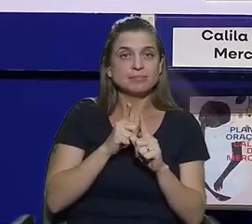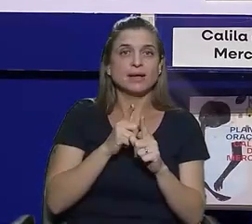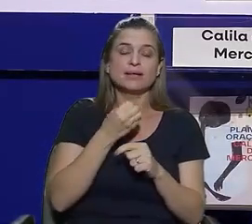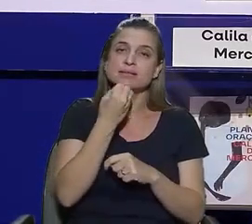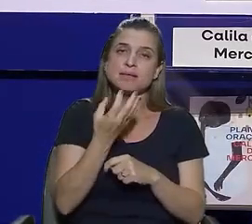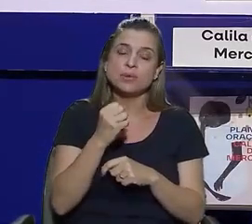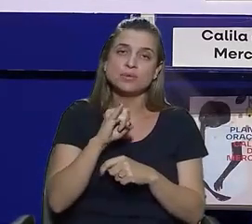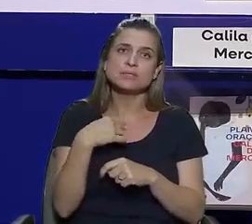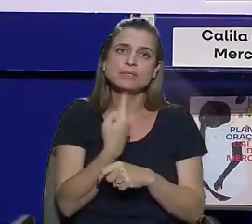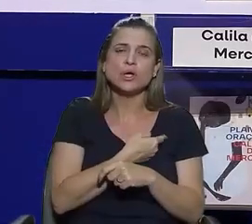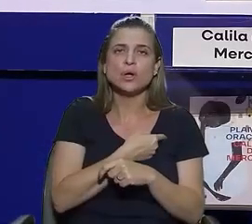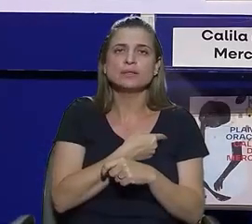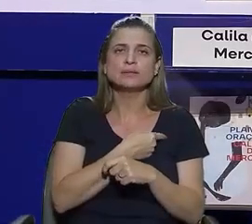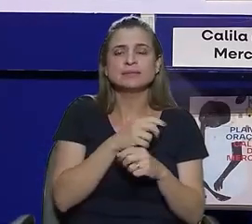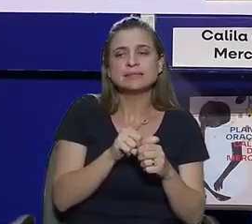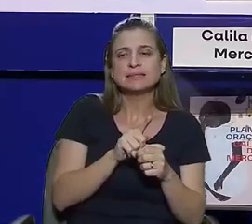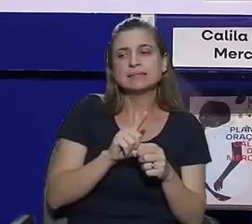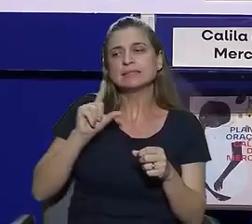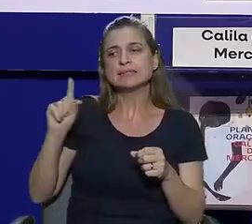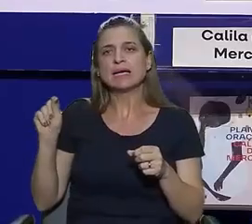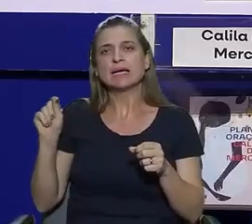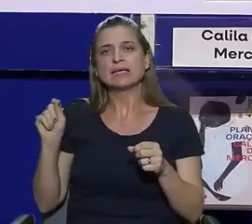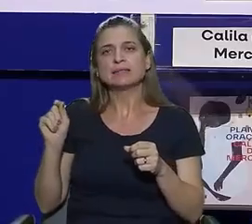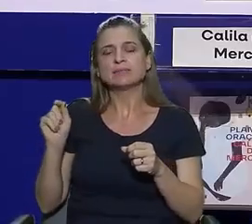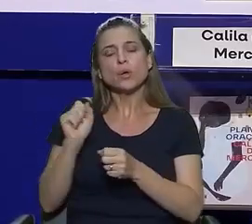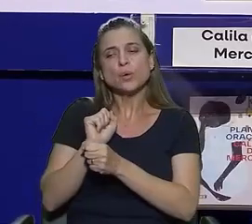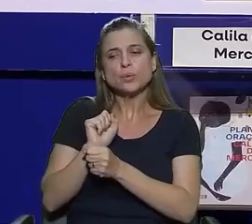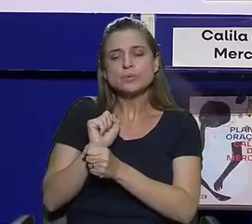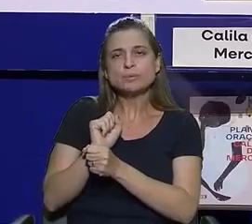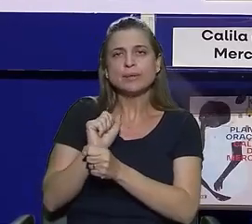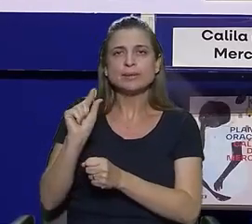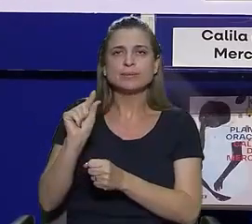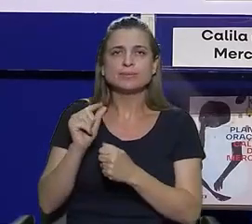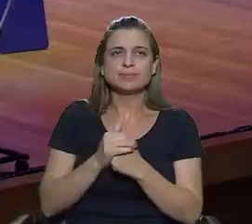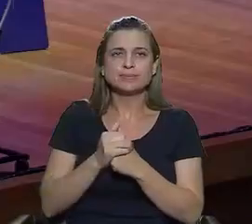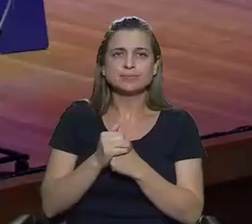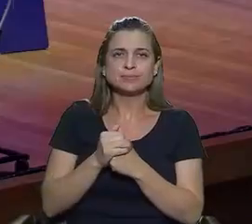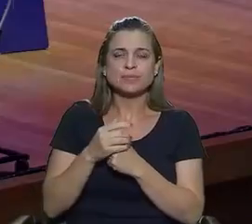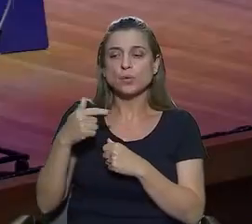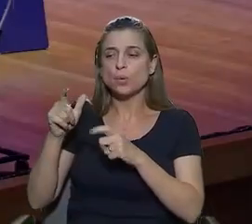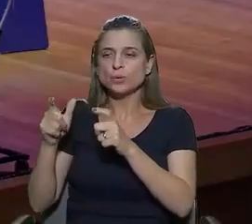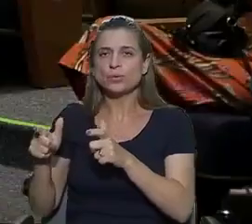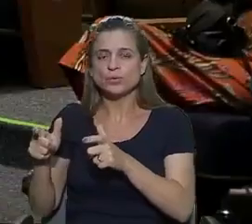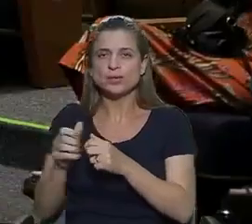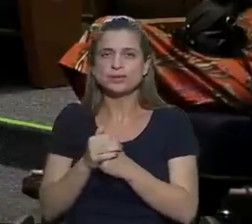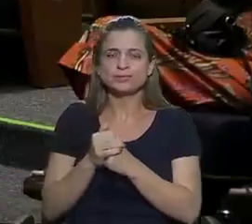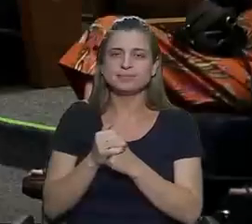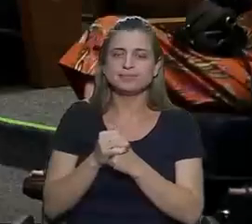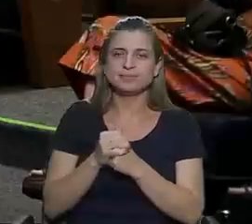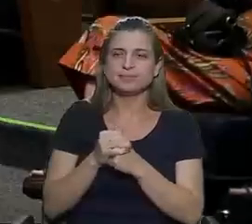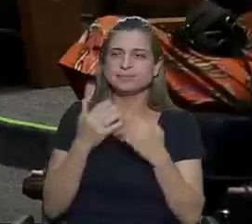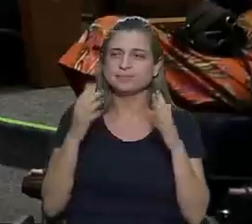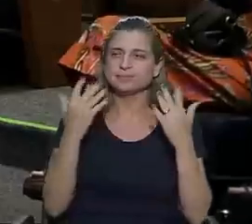se ausente e curta também aquilo que já está inscrito em algum lugar, né? Perfeito. E aí, opa, perdão.